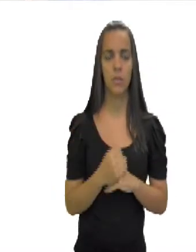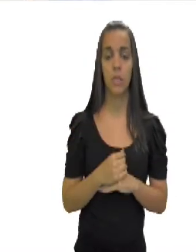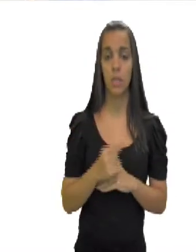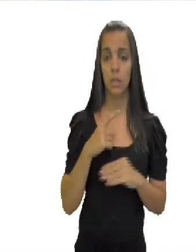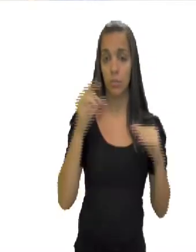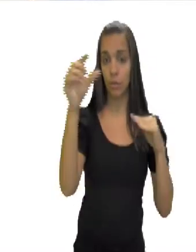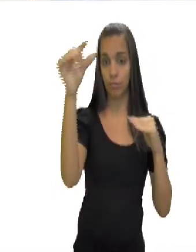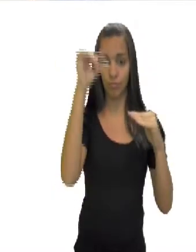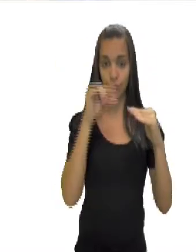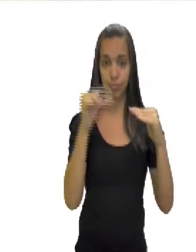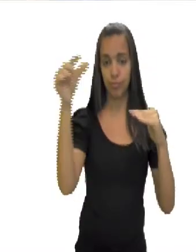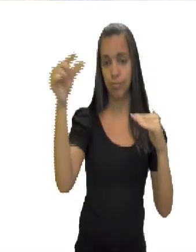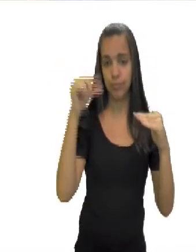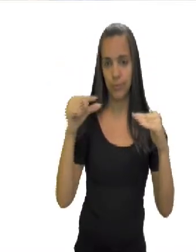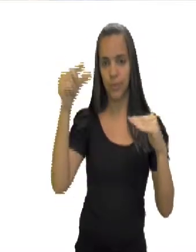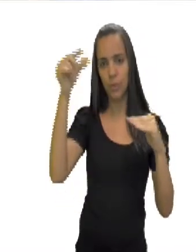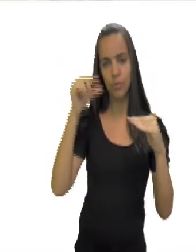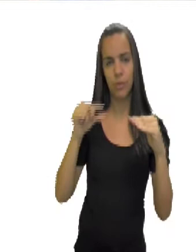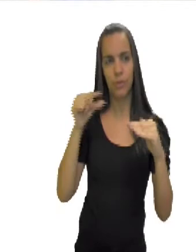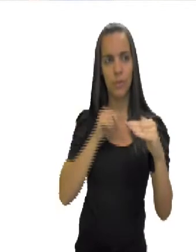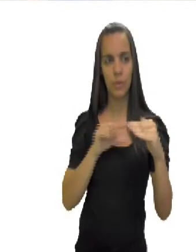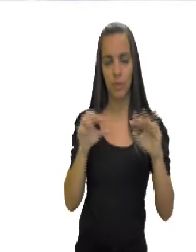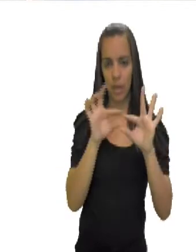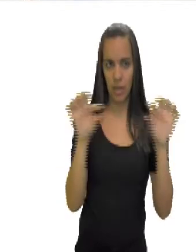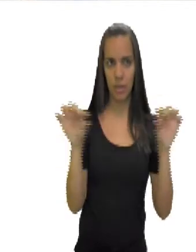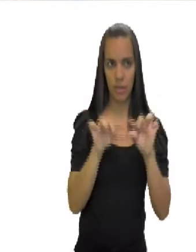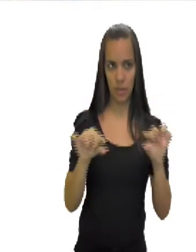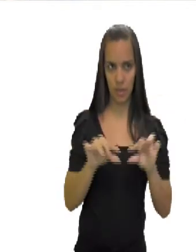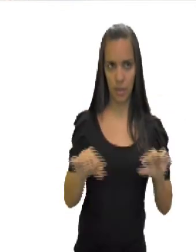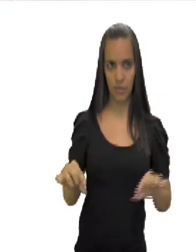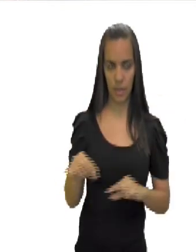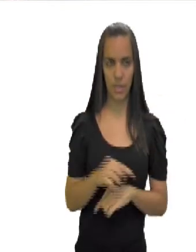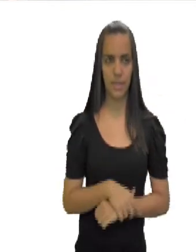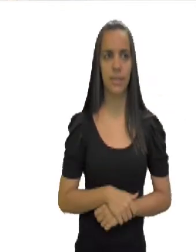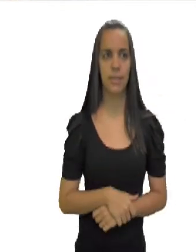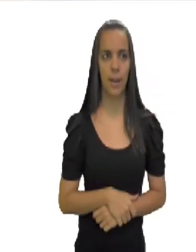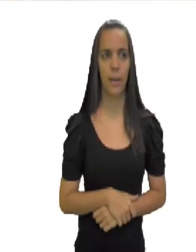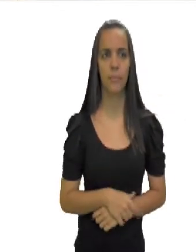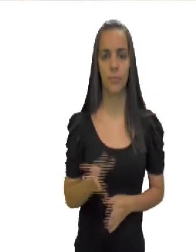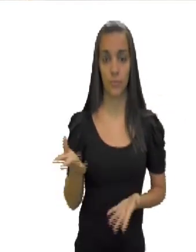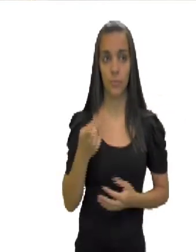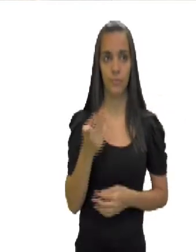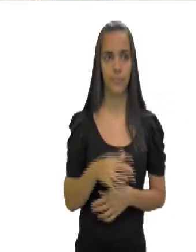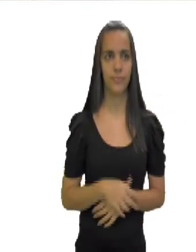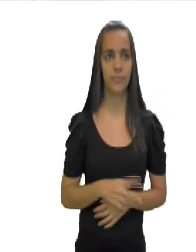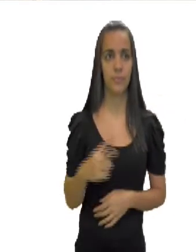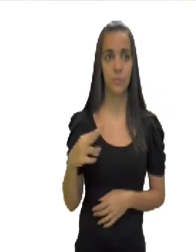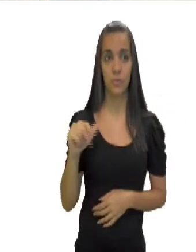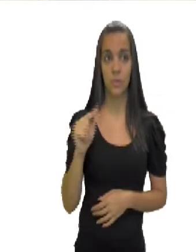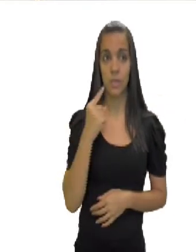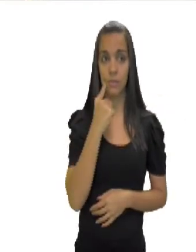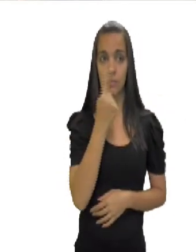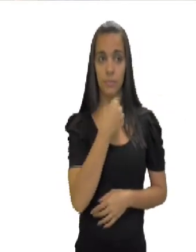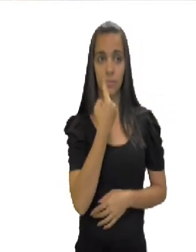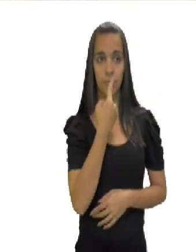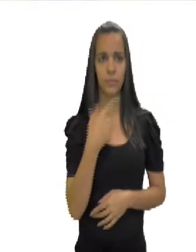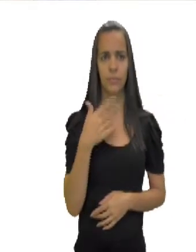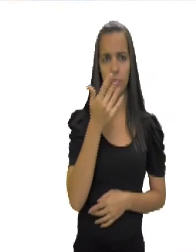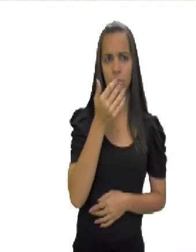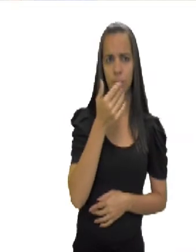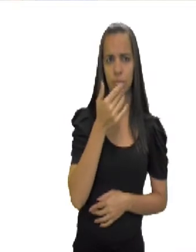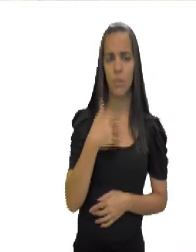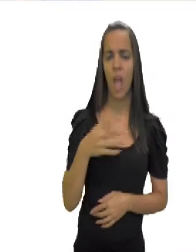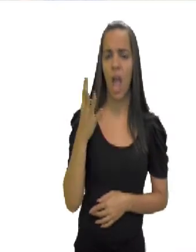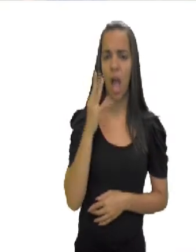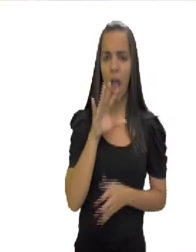acordo com a ordem de como acontece essa transformação. Então, vamos lá. Na boca, os alimentos